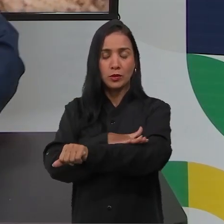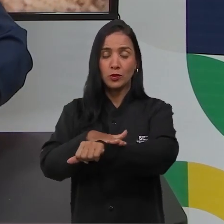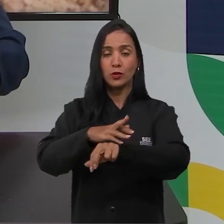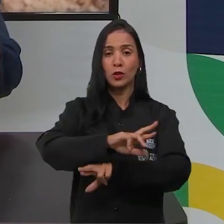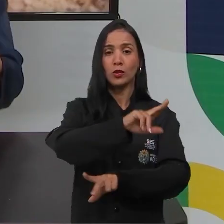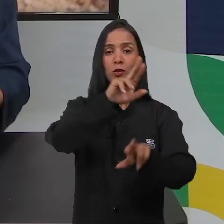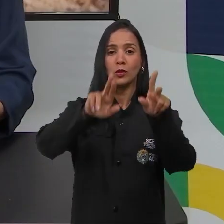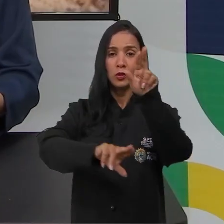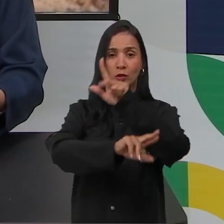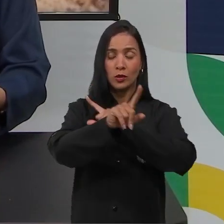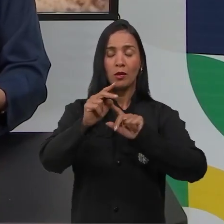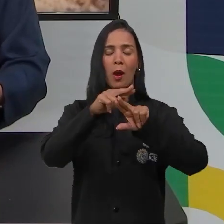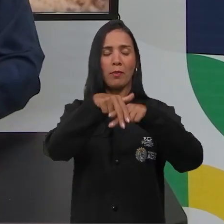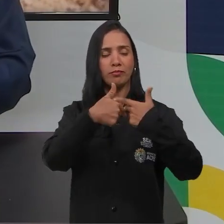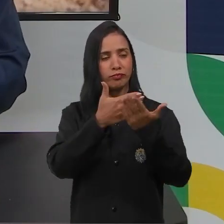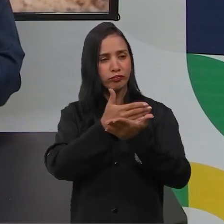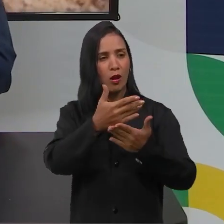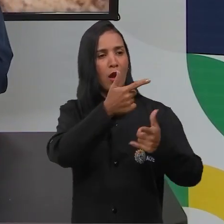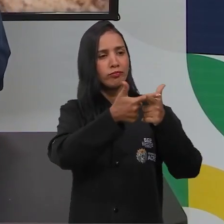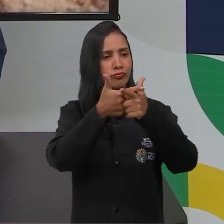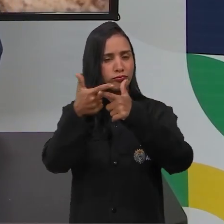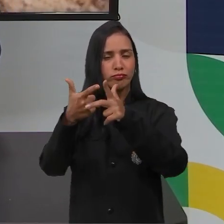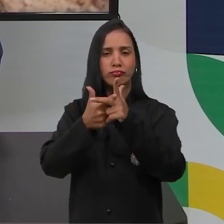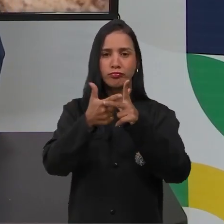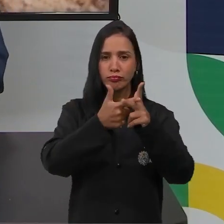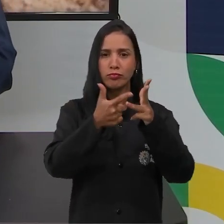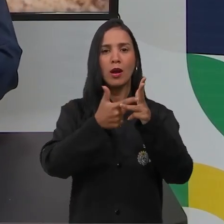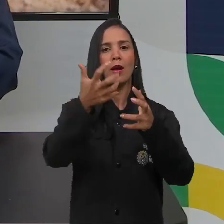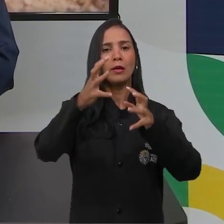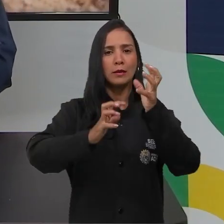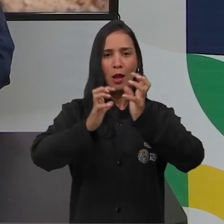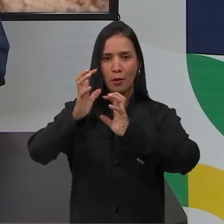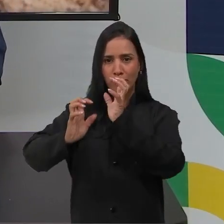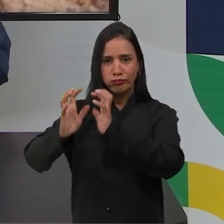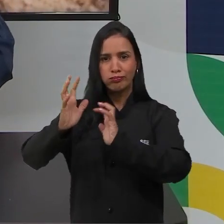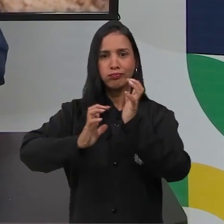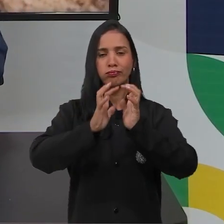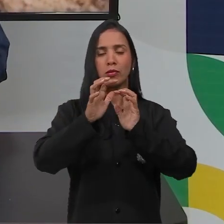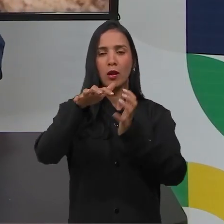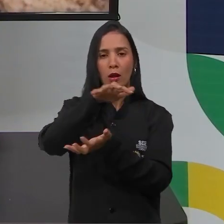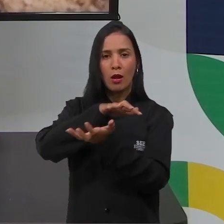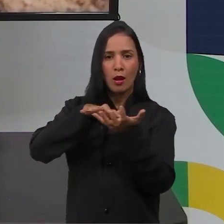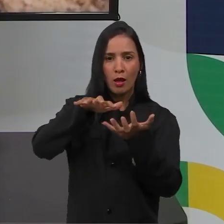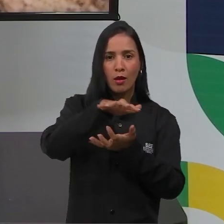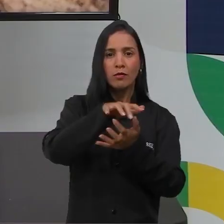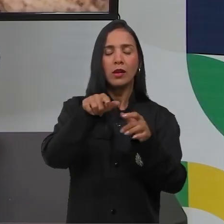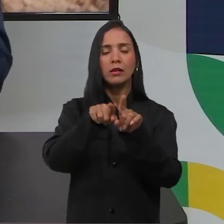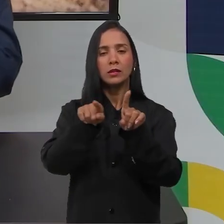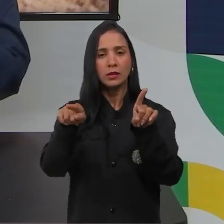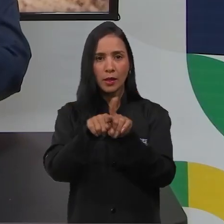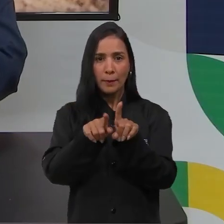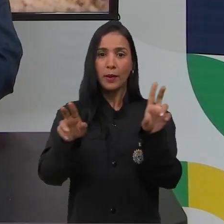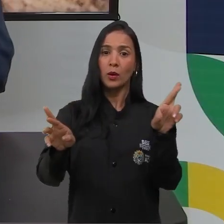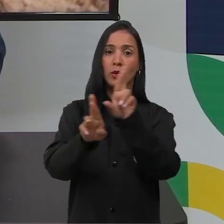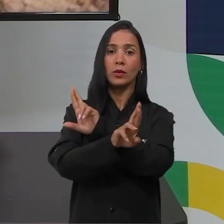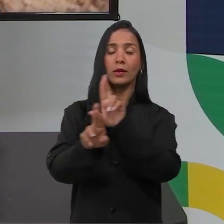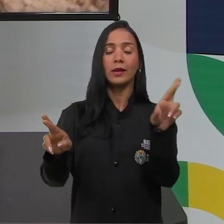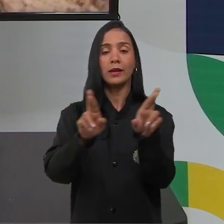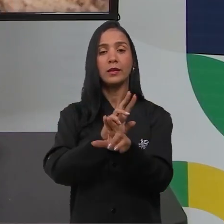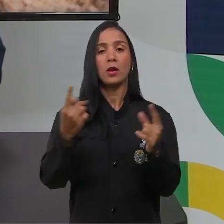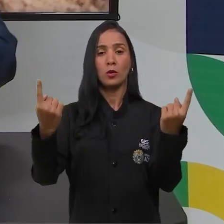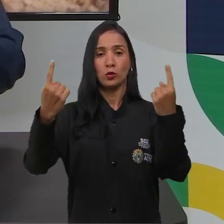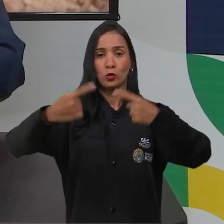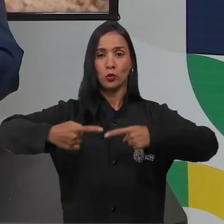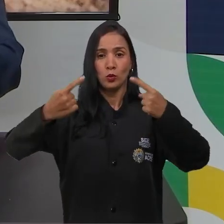tendo vários problemas, inclusive guerras civis, ligadas a essa questão étnica, ligada a essa